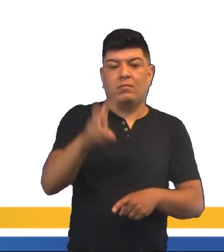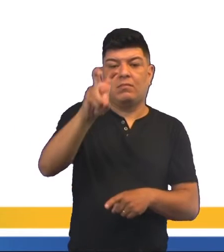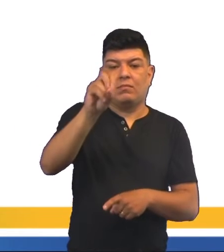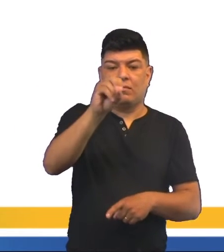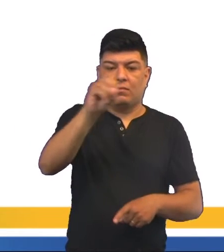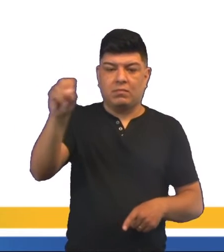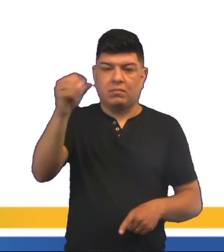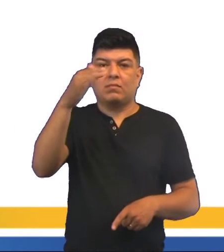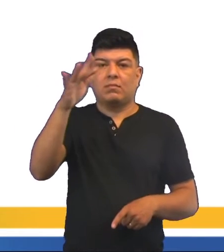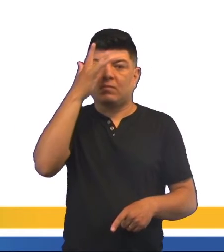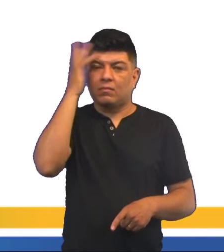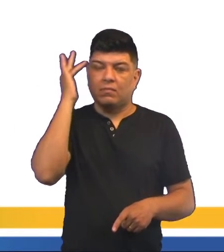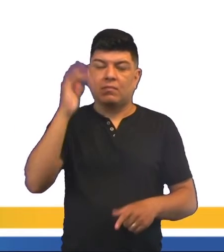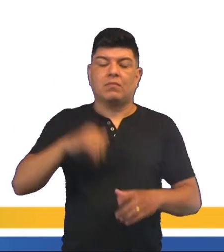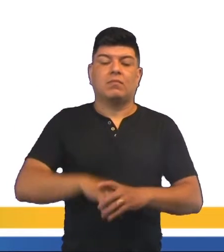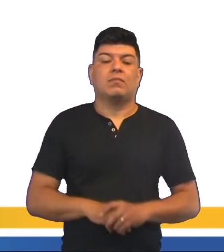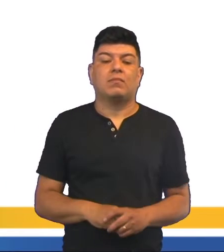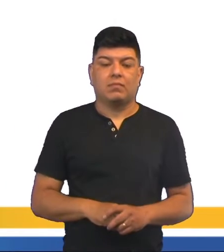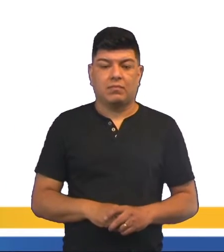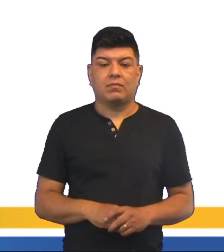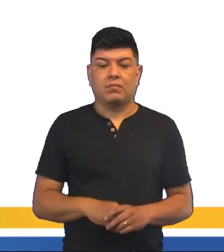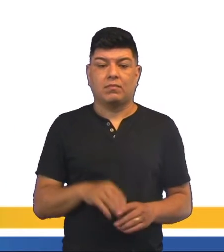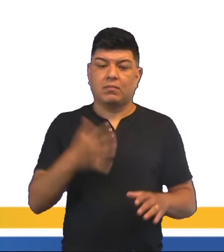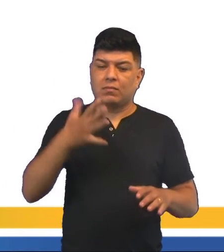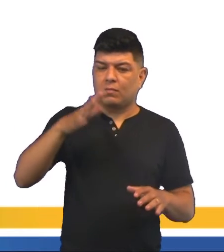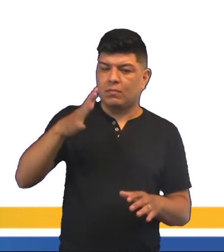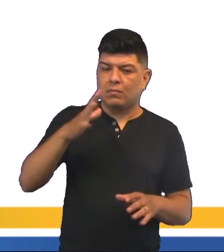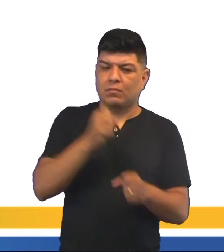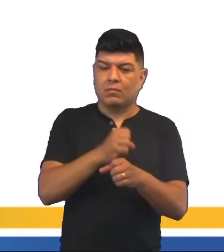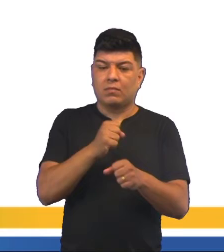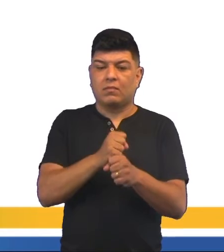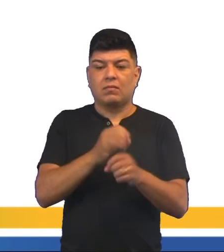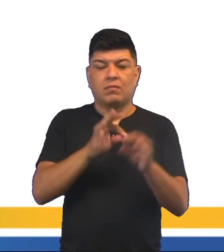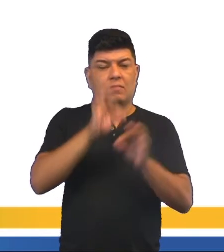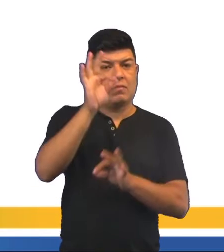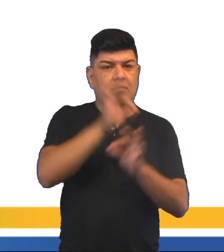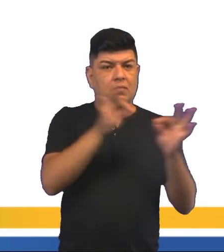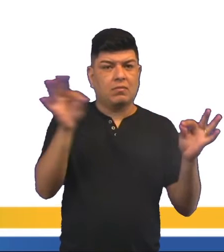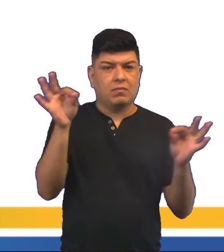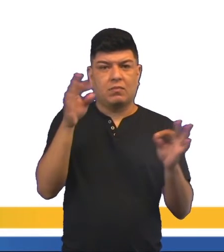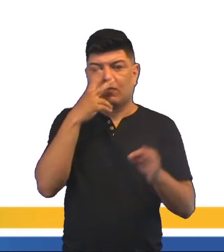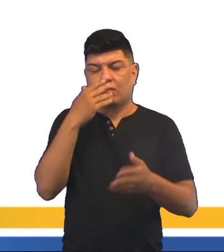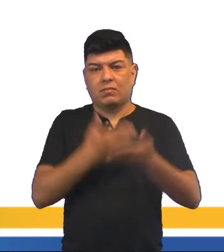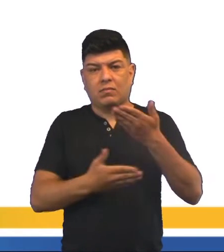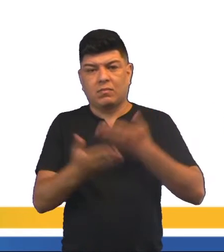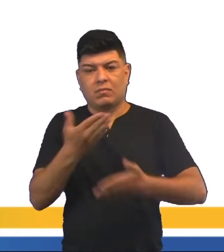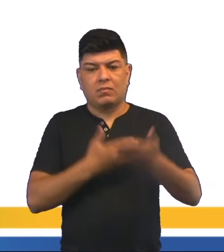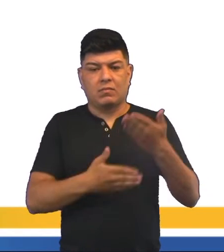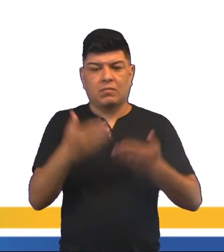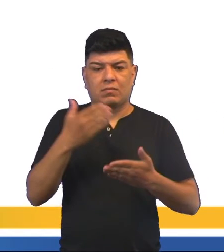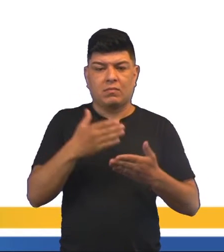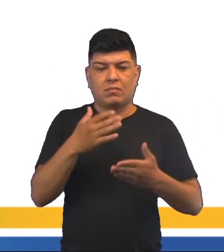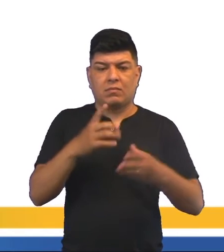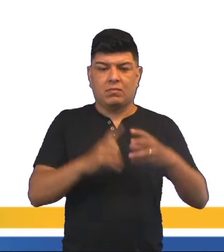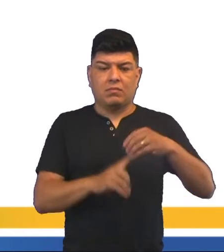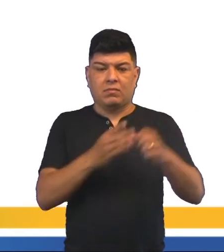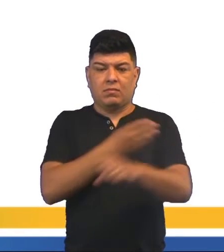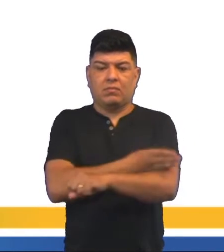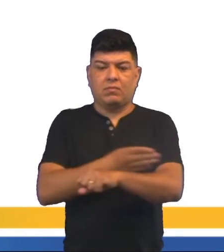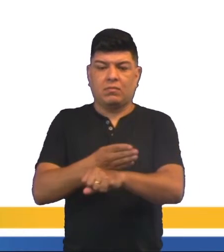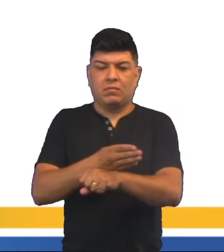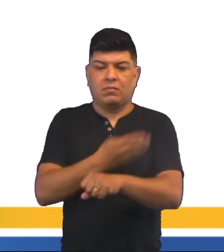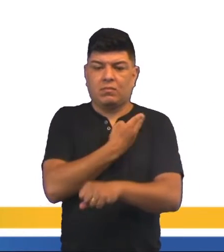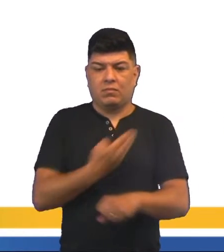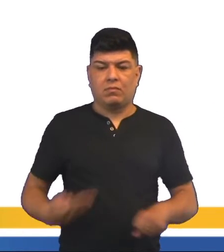1,5 milhão de pessoas. Contabilizando, né, as áreas sob gestão compartilhada entre comunidades tradicionais e